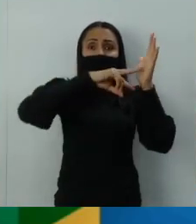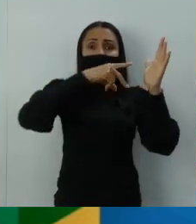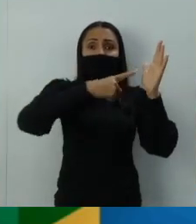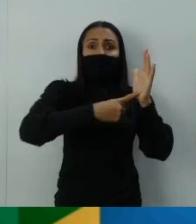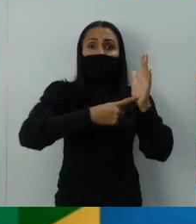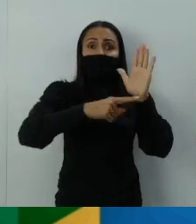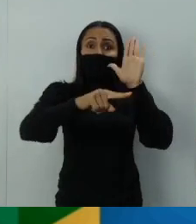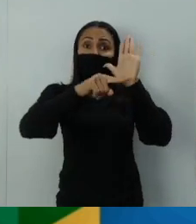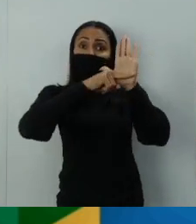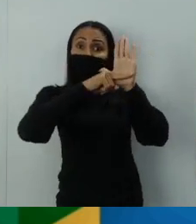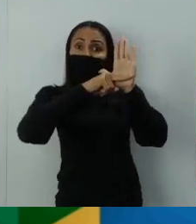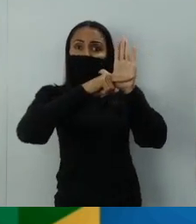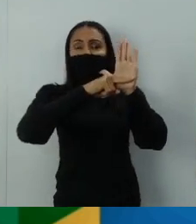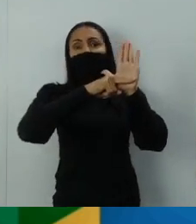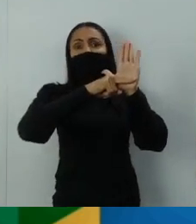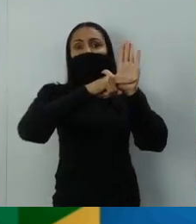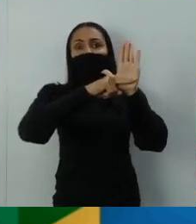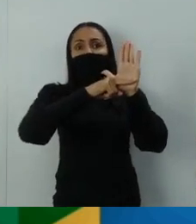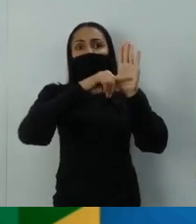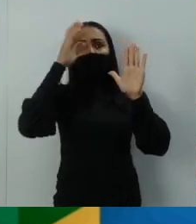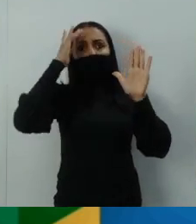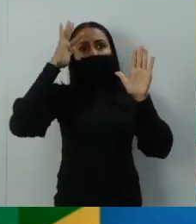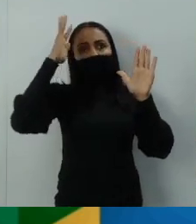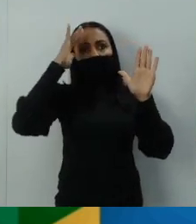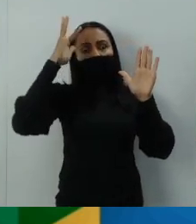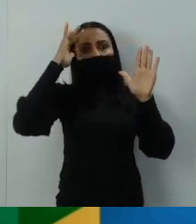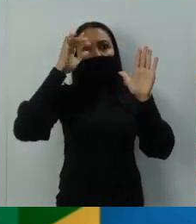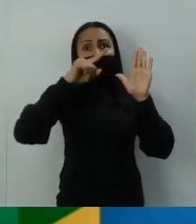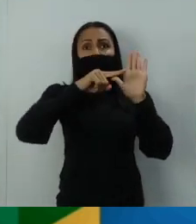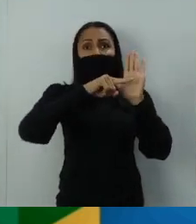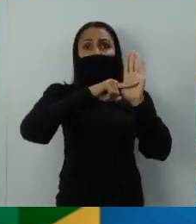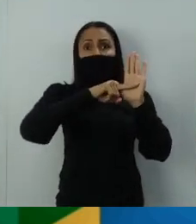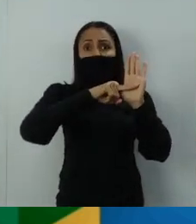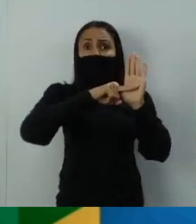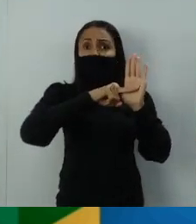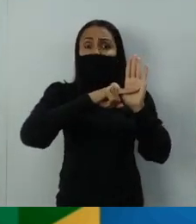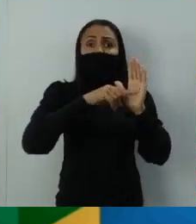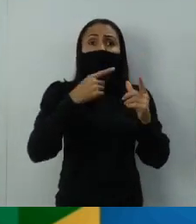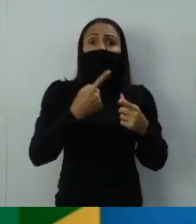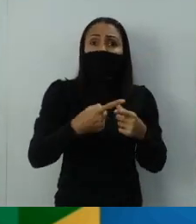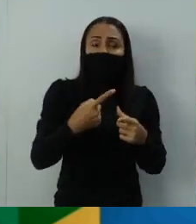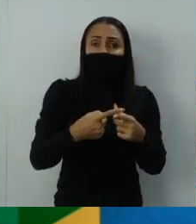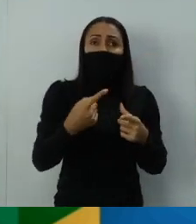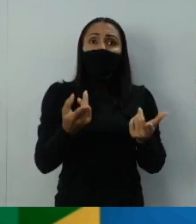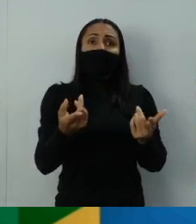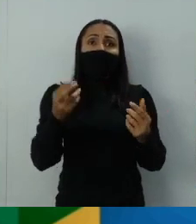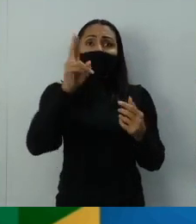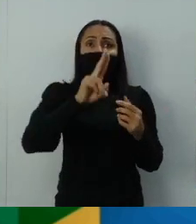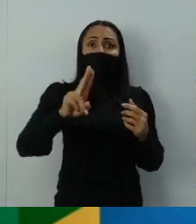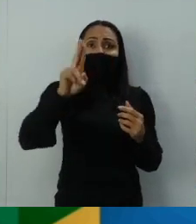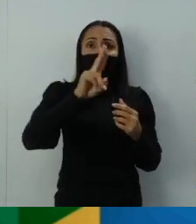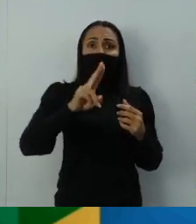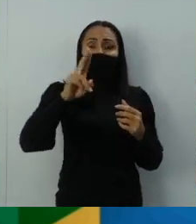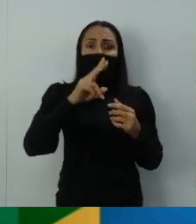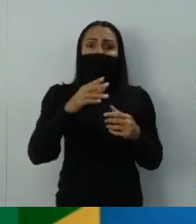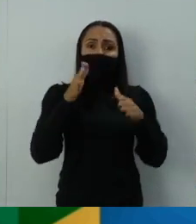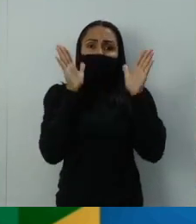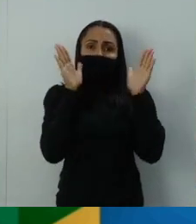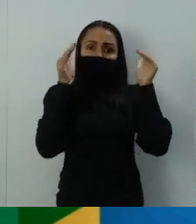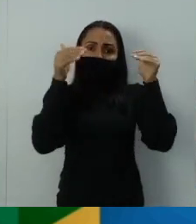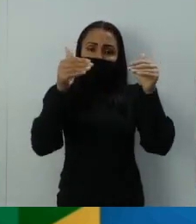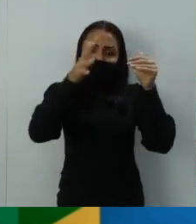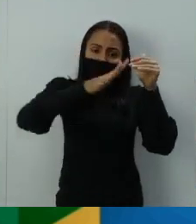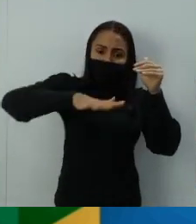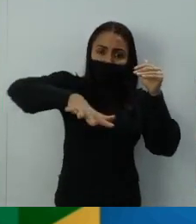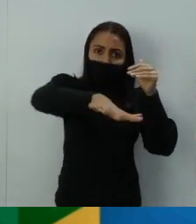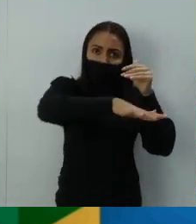sentido negativo da ideologia? Seria um instrumento utilizado para dominar uma classe em relação a